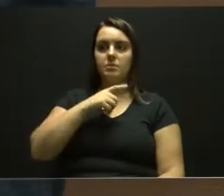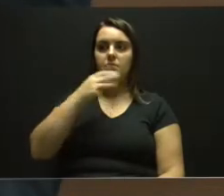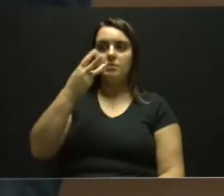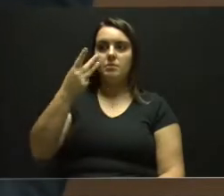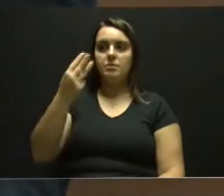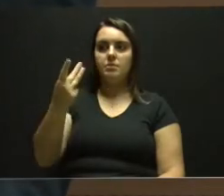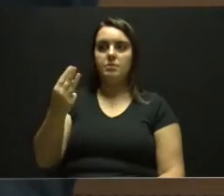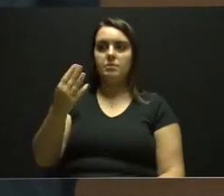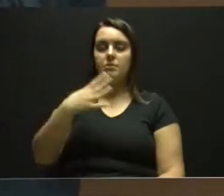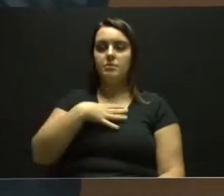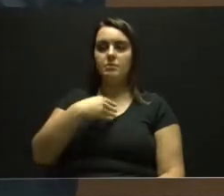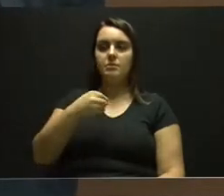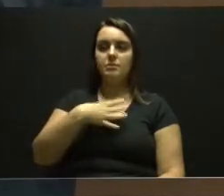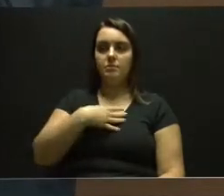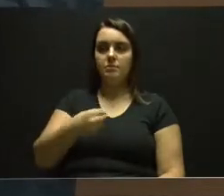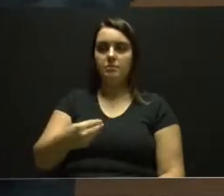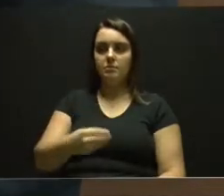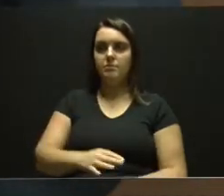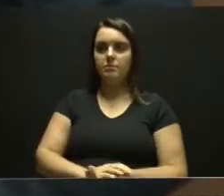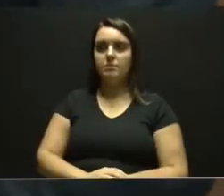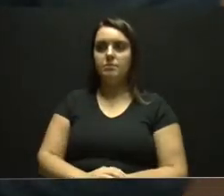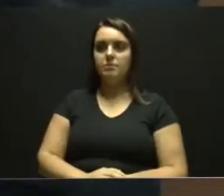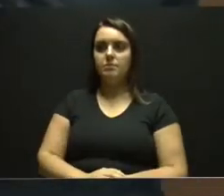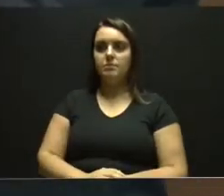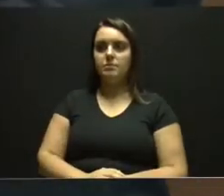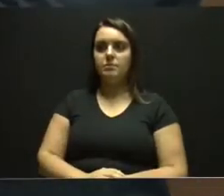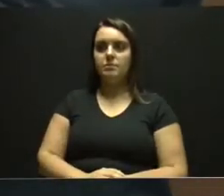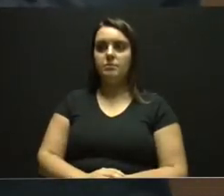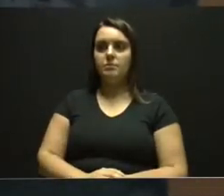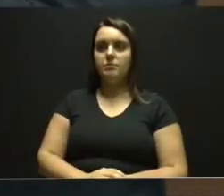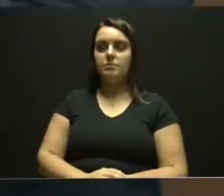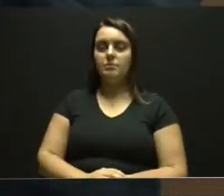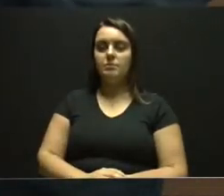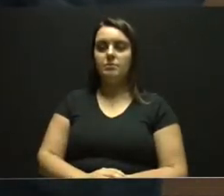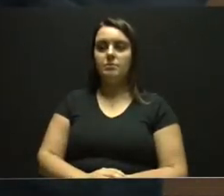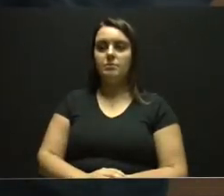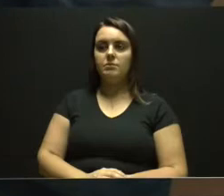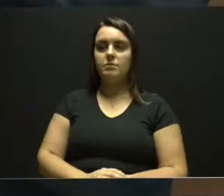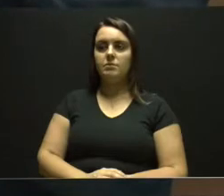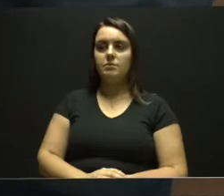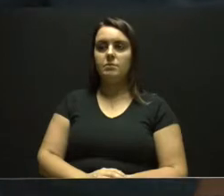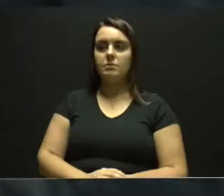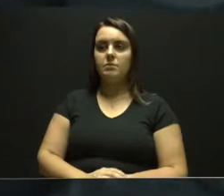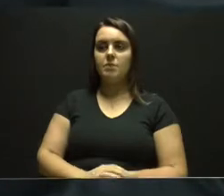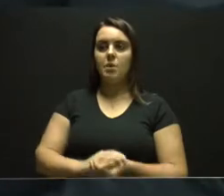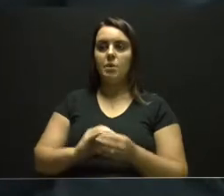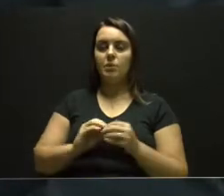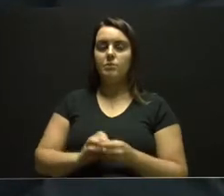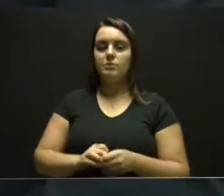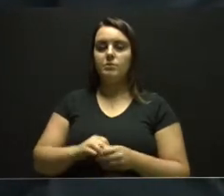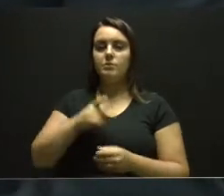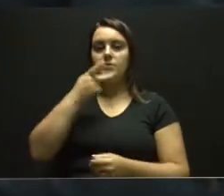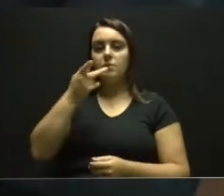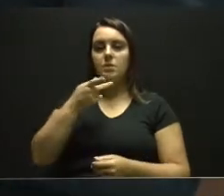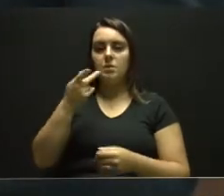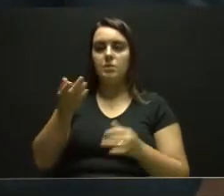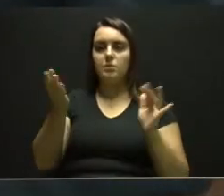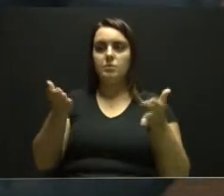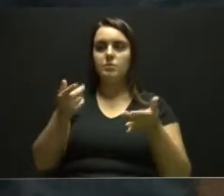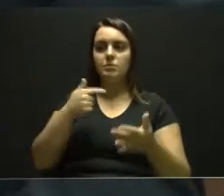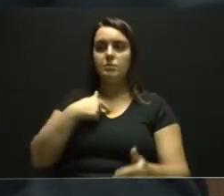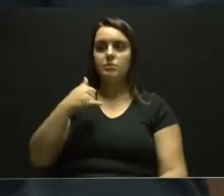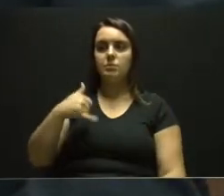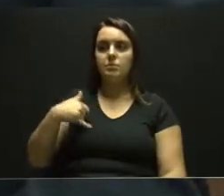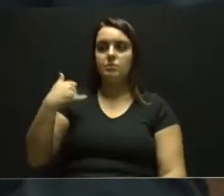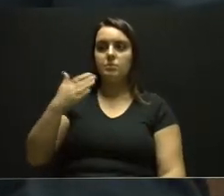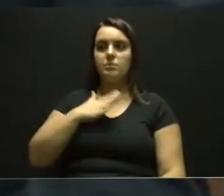tinha boneca tão a linha suas bonecas agora eu não podia deixar passar em branco essa oportunidade de dizer o orgulho que